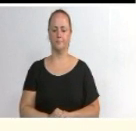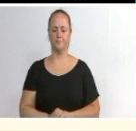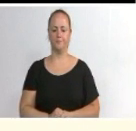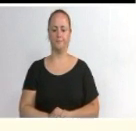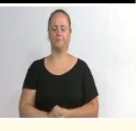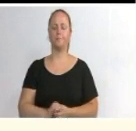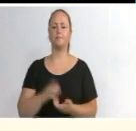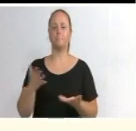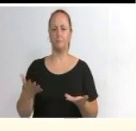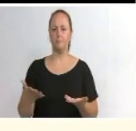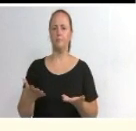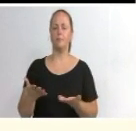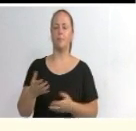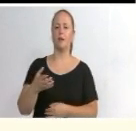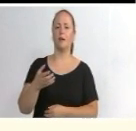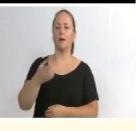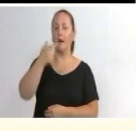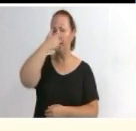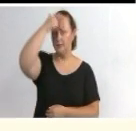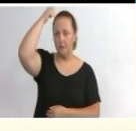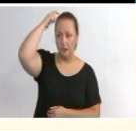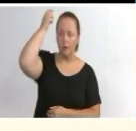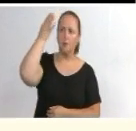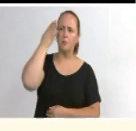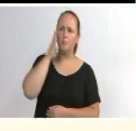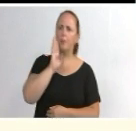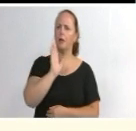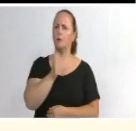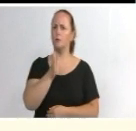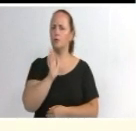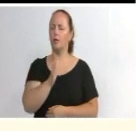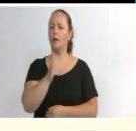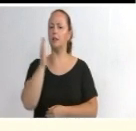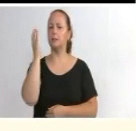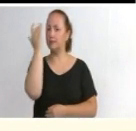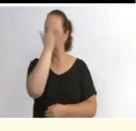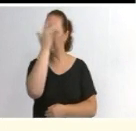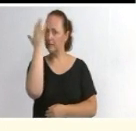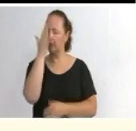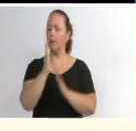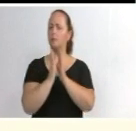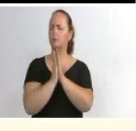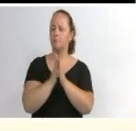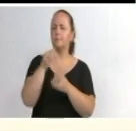Vereador Adriano, seu voto. Vereador Beto, já votou. Vereador Célio Dias, seu voto, por gentileza.